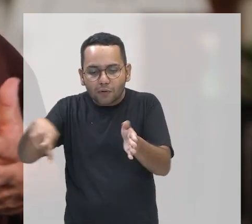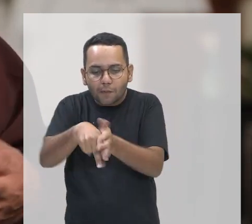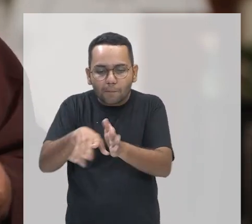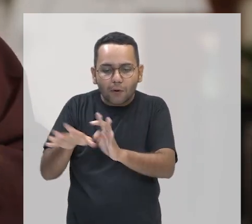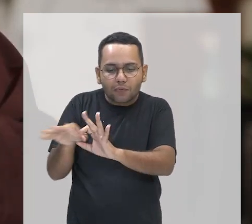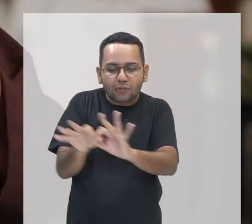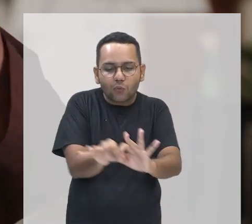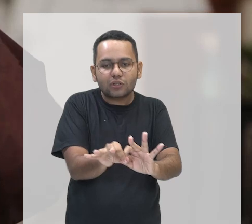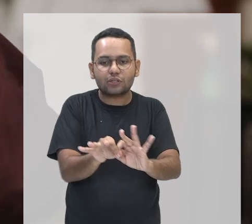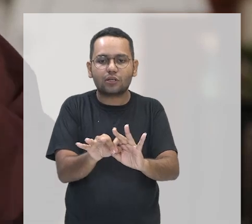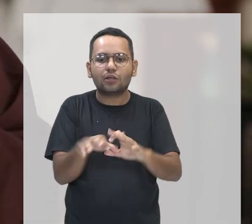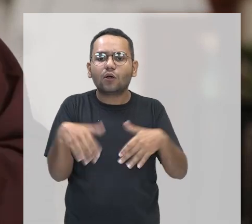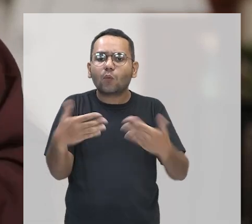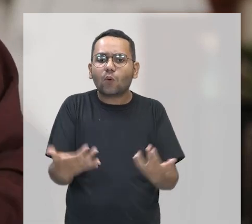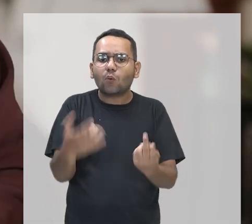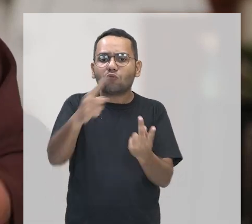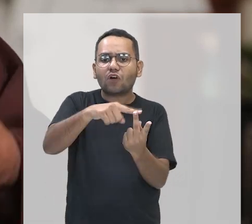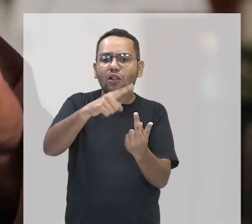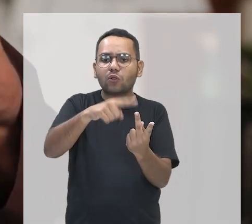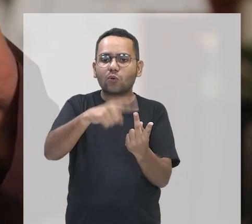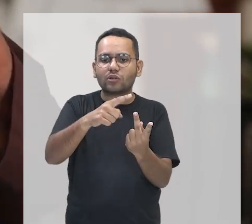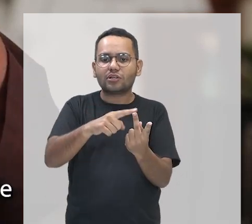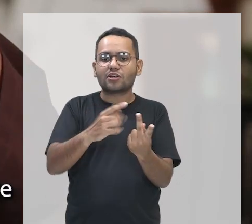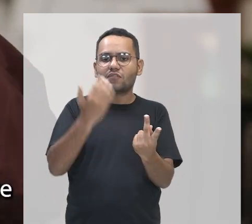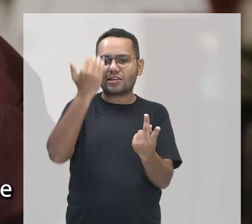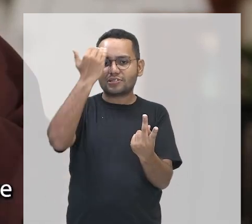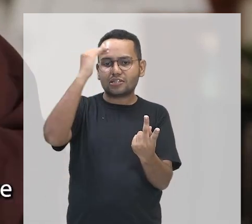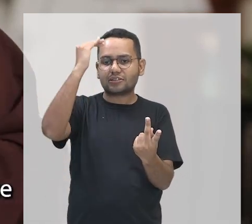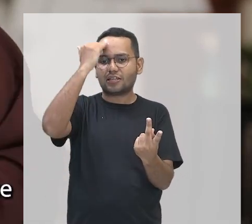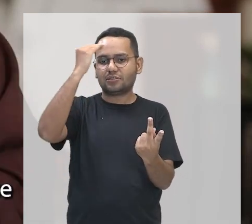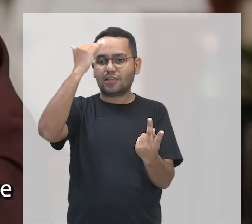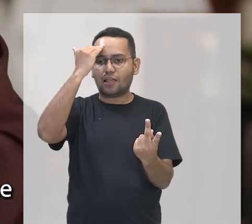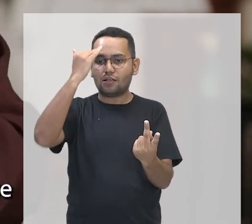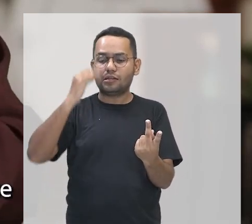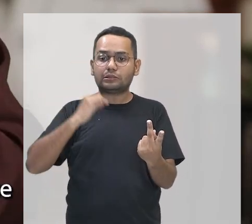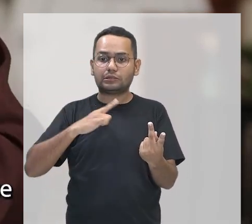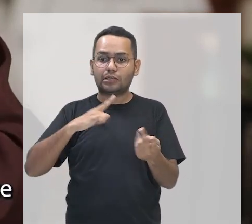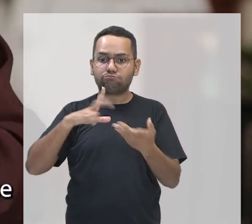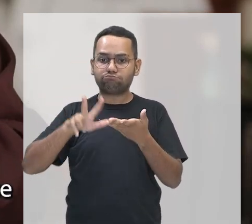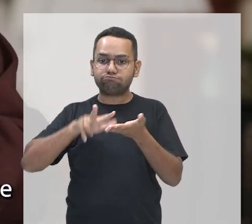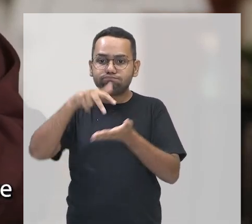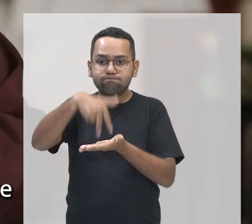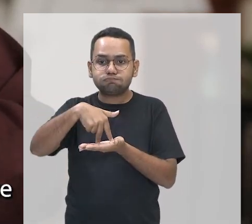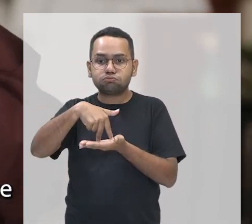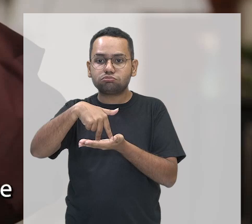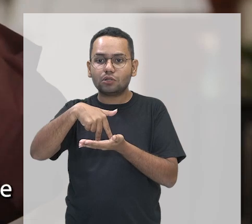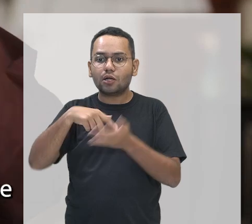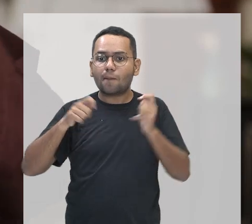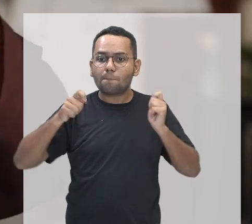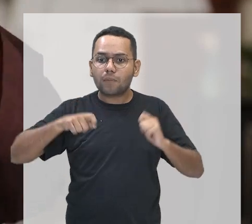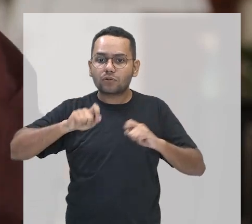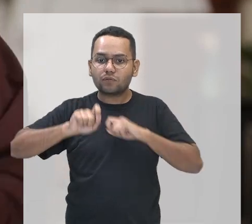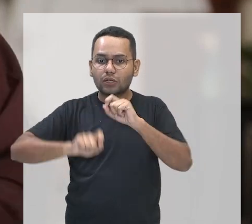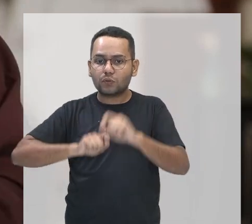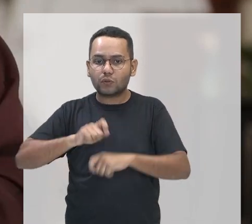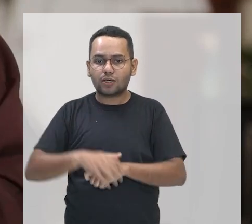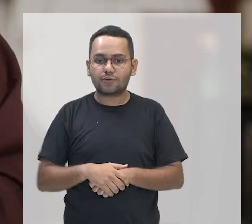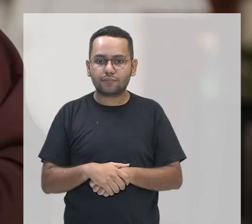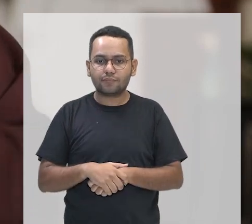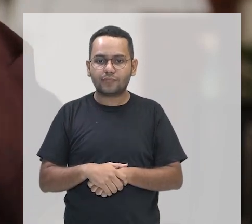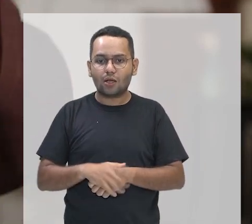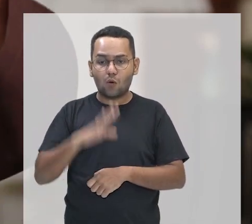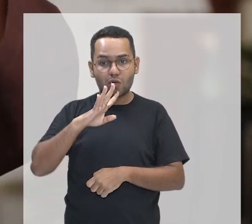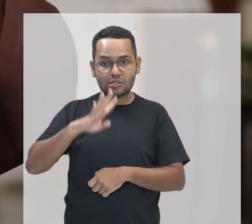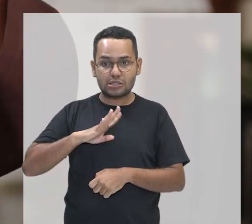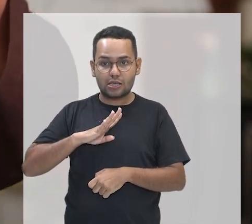esses valores vai entrando no seu coração, vai dando o direcionamento para encontrar-se consigo